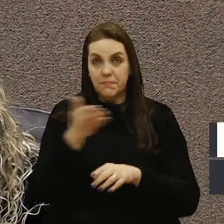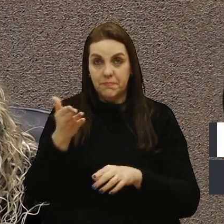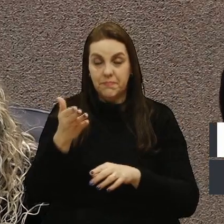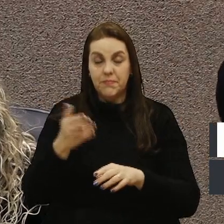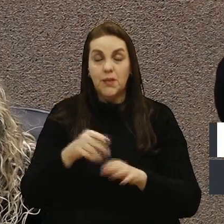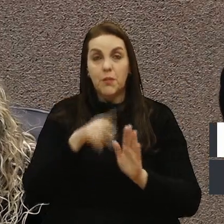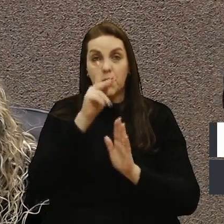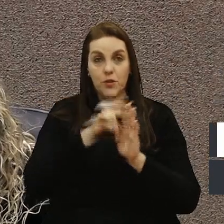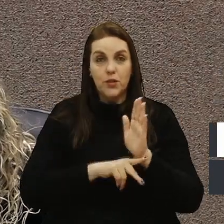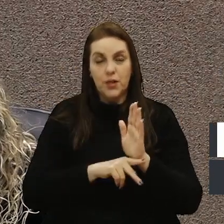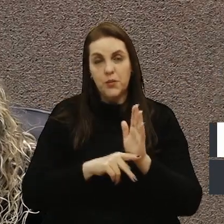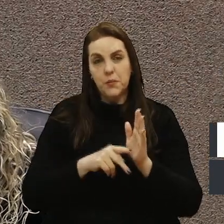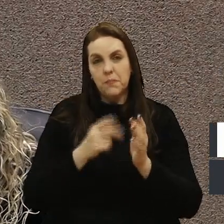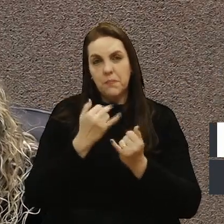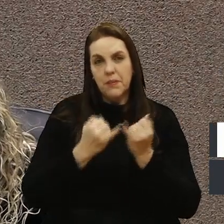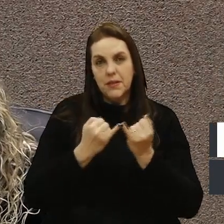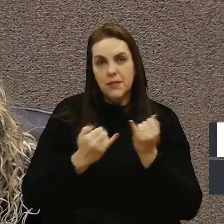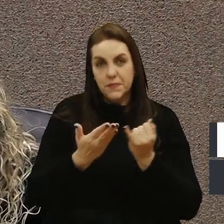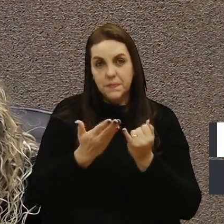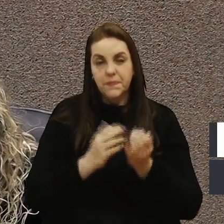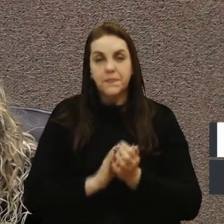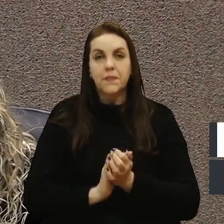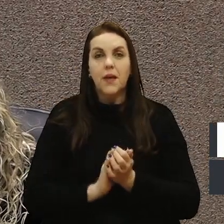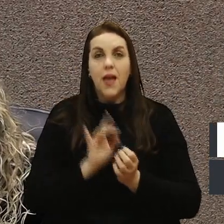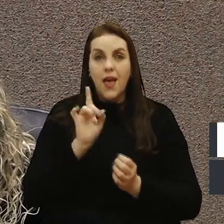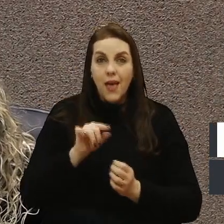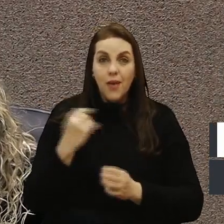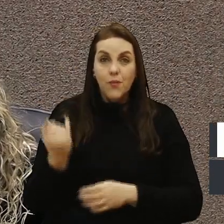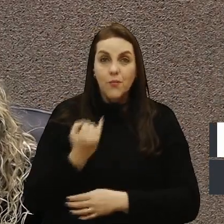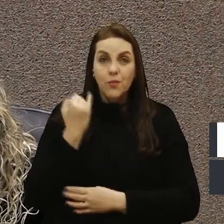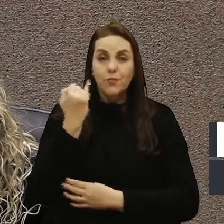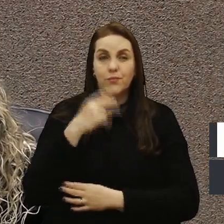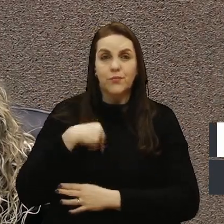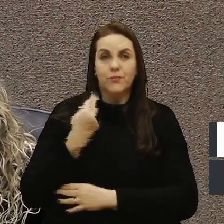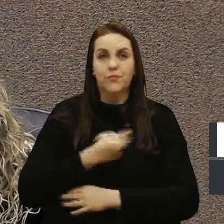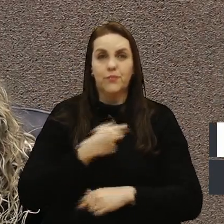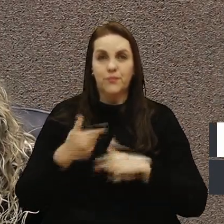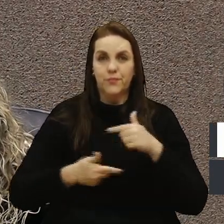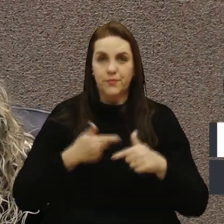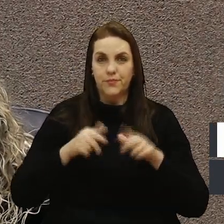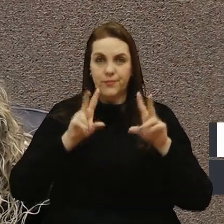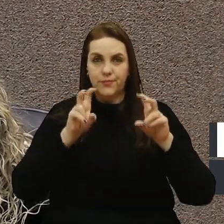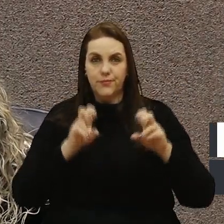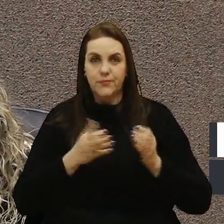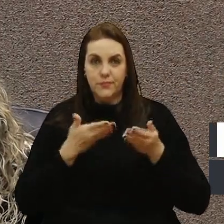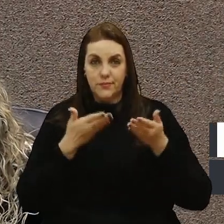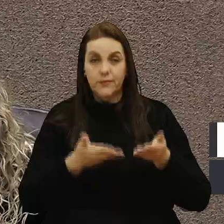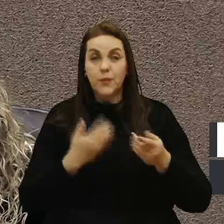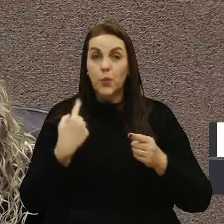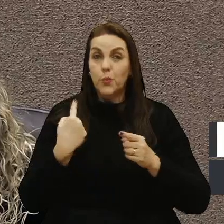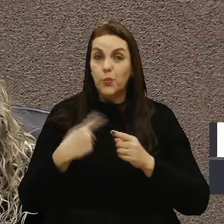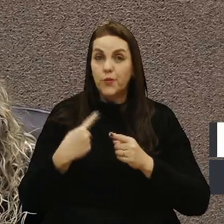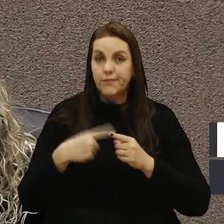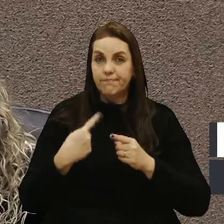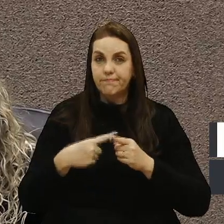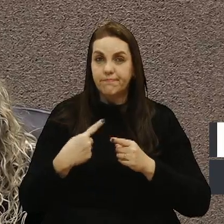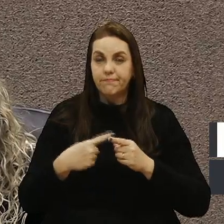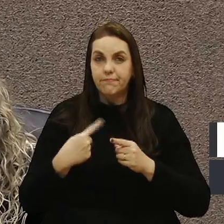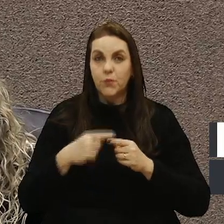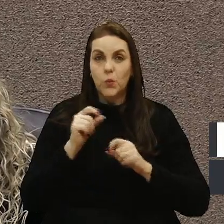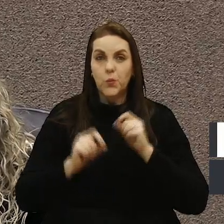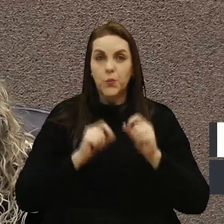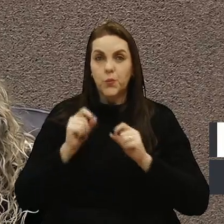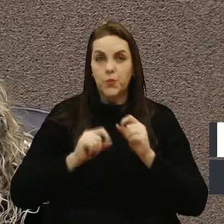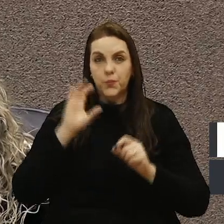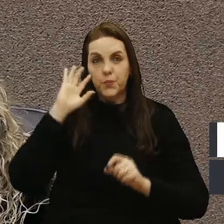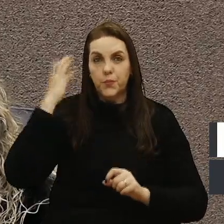projeto símile, né? E é muito importante que a gente trabalhe em questões como essa, porque o que